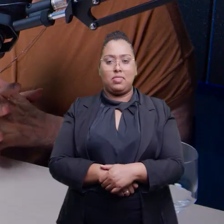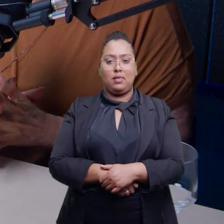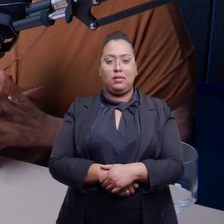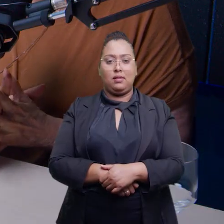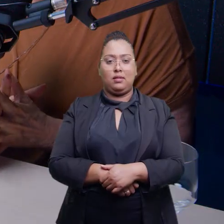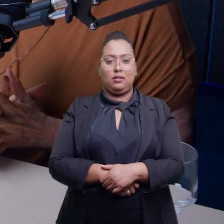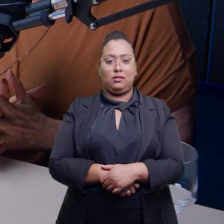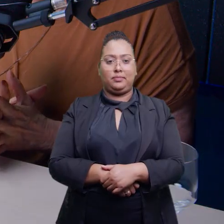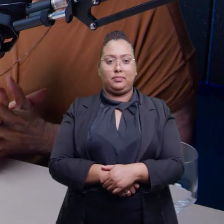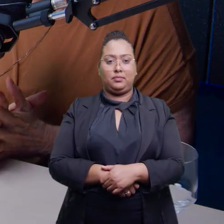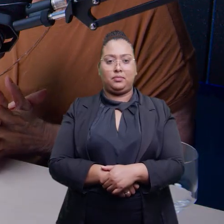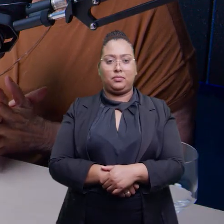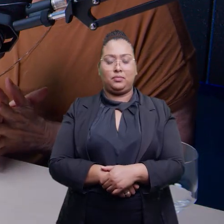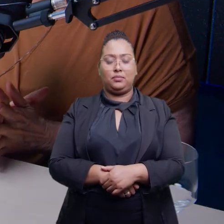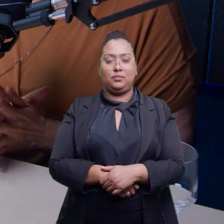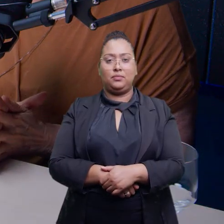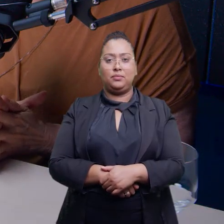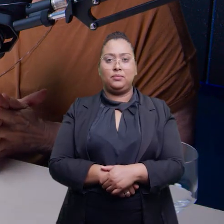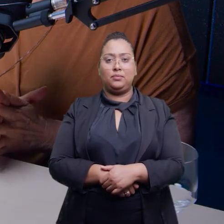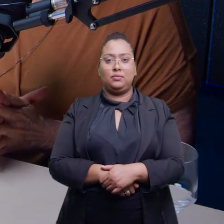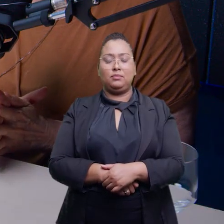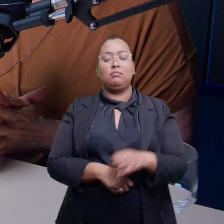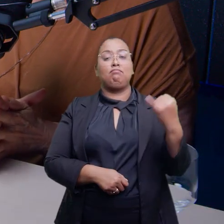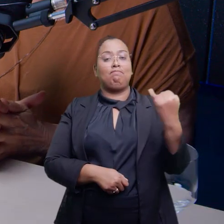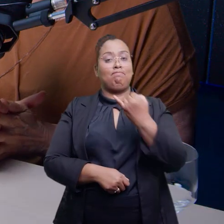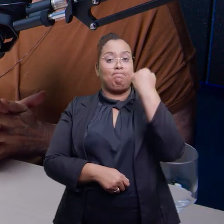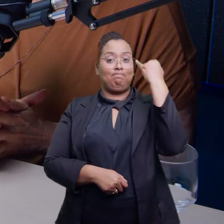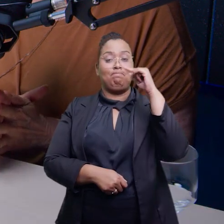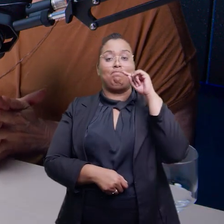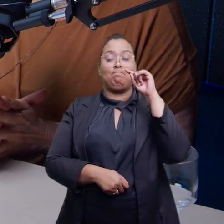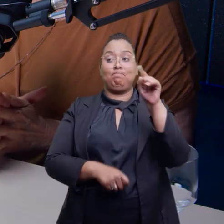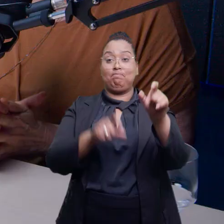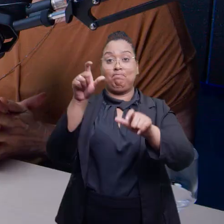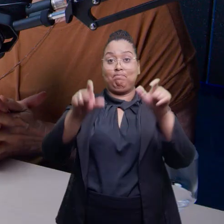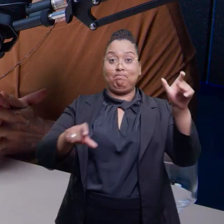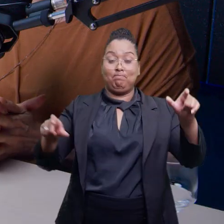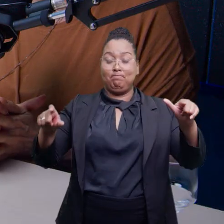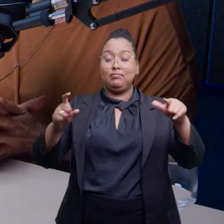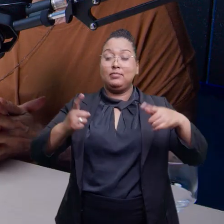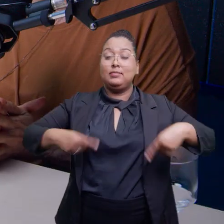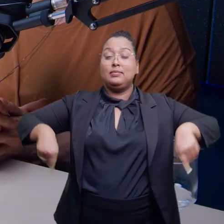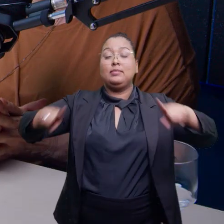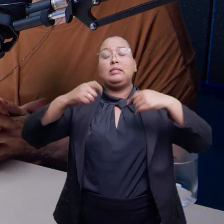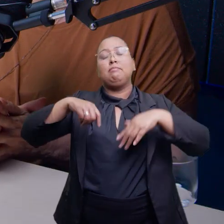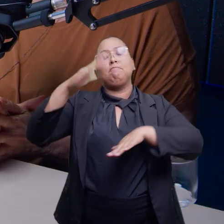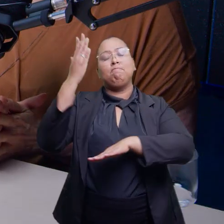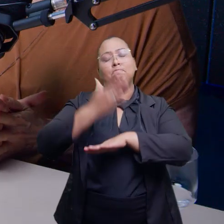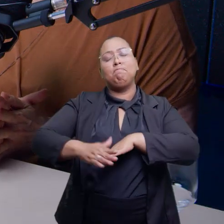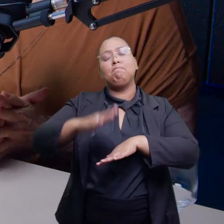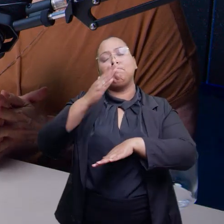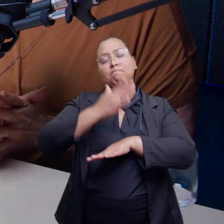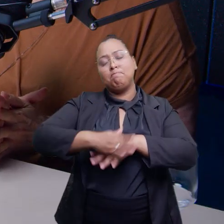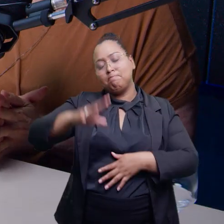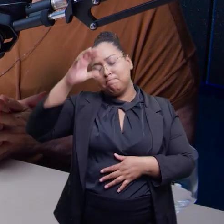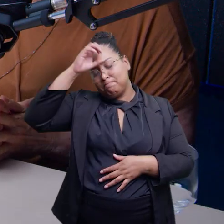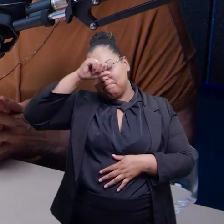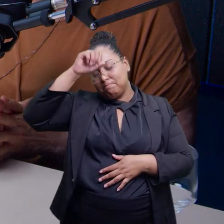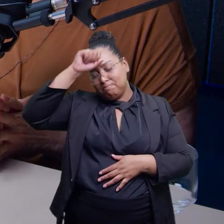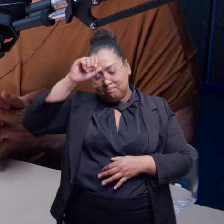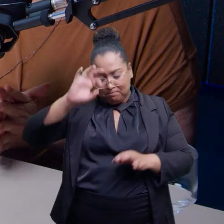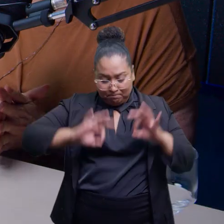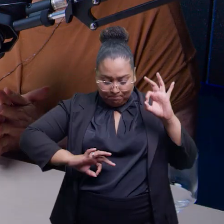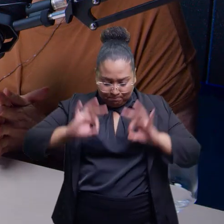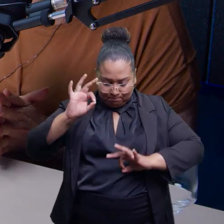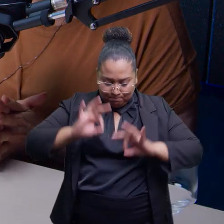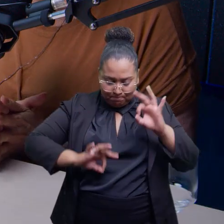E é importante que as pessoas entendam que essa preparação é a